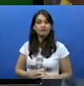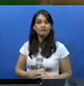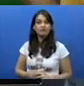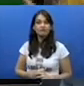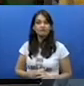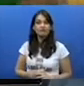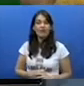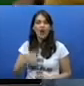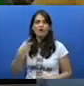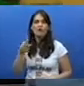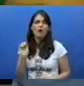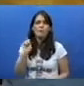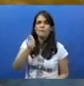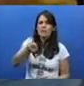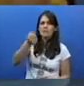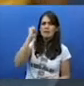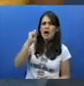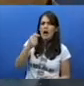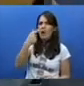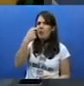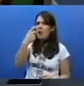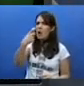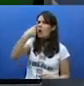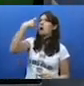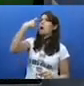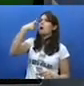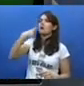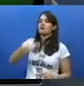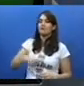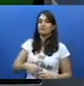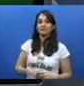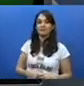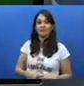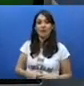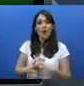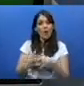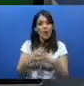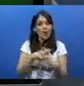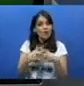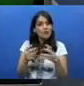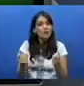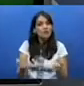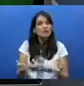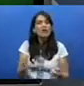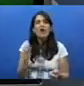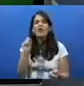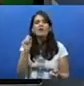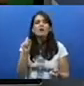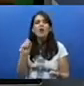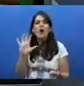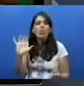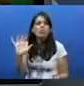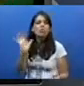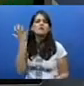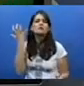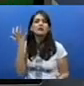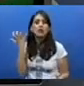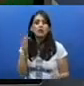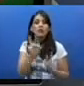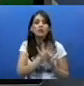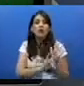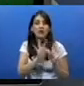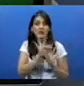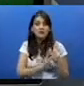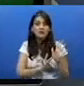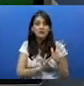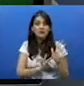ela foi pescar, pescou o nariz do cachorro. O conflito, o problema é o que aconteceu lá no textinho.